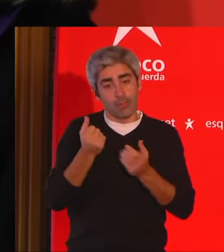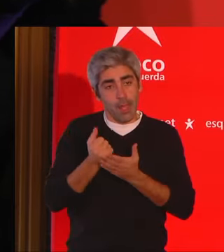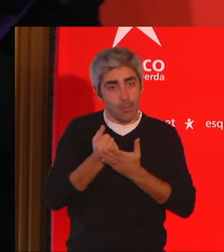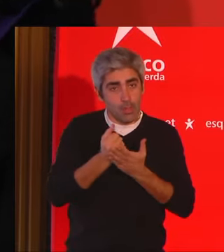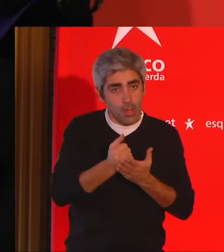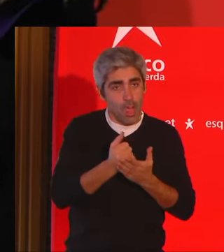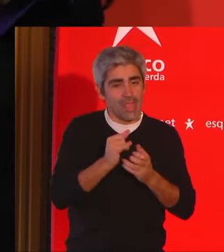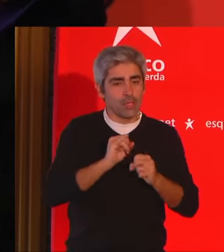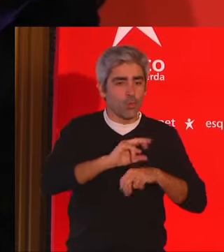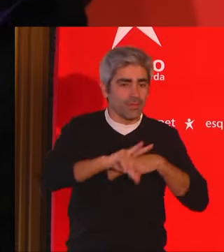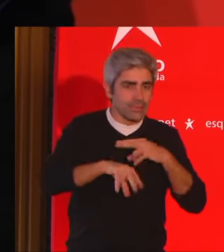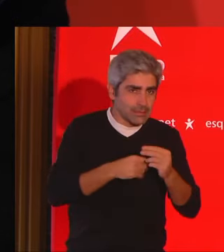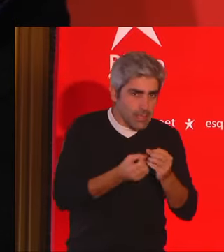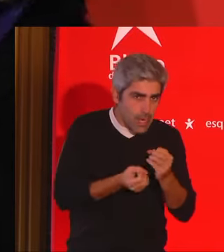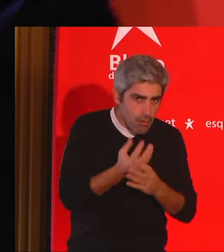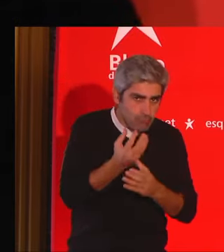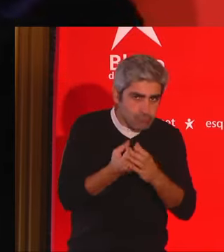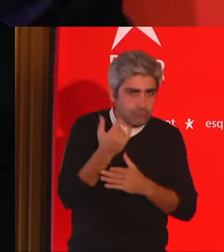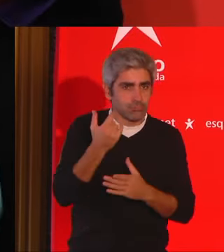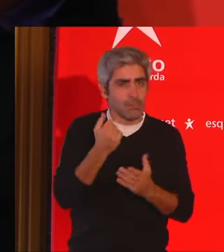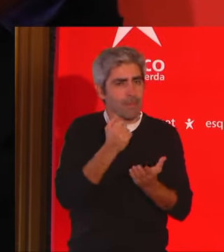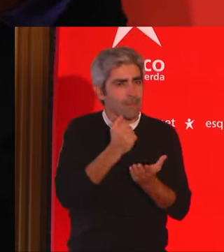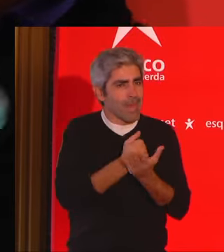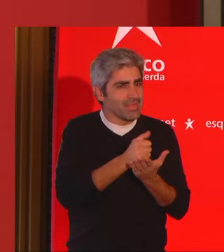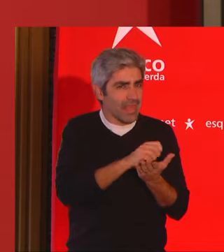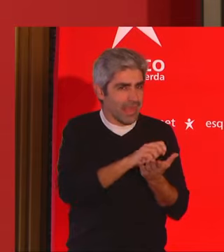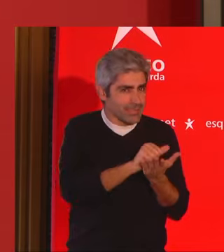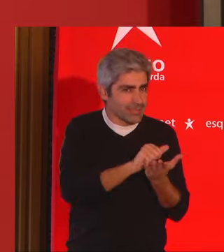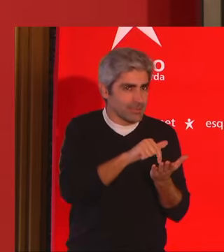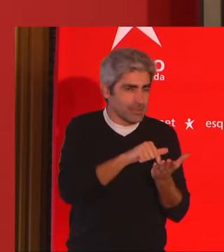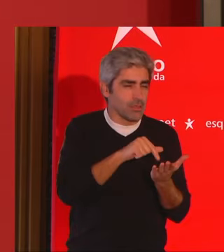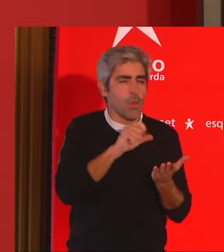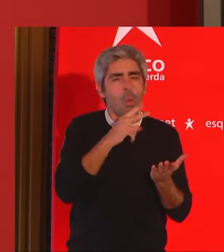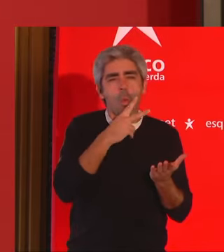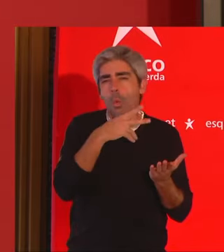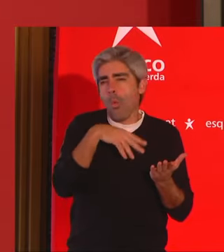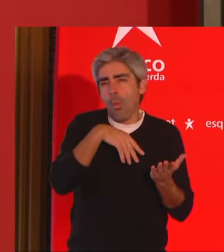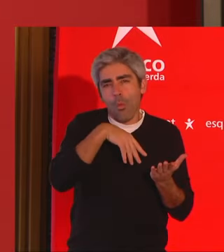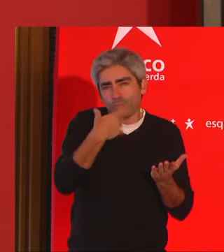financiar a inovação, patentes, etc.